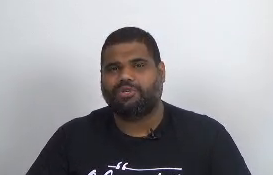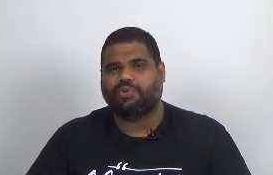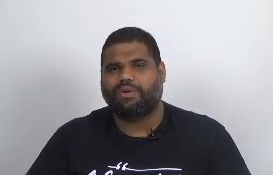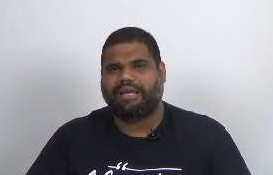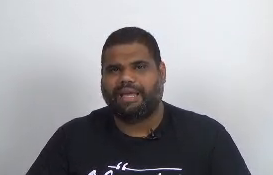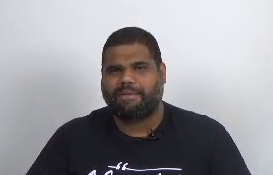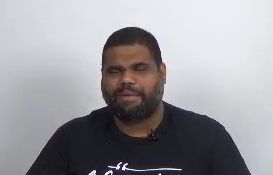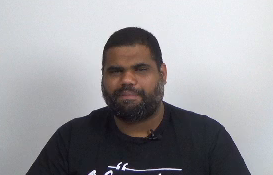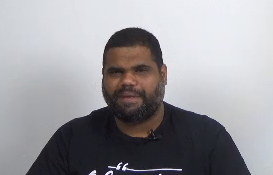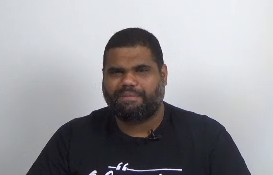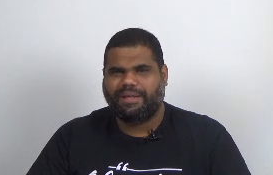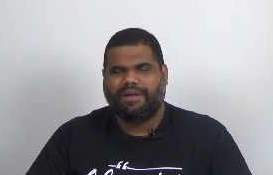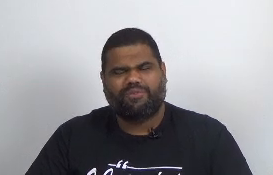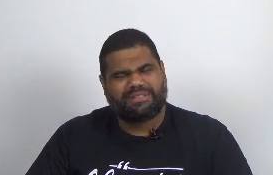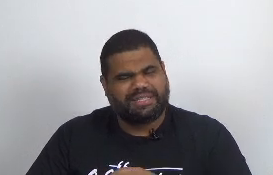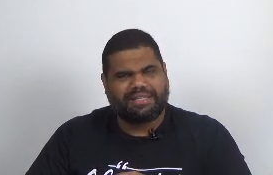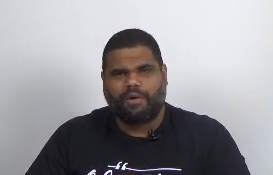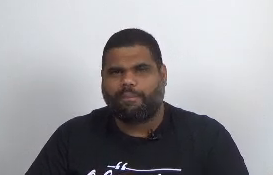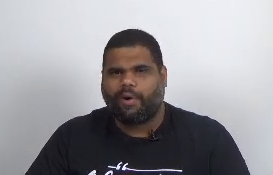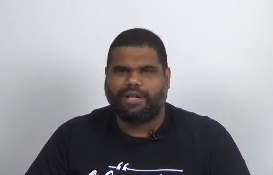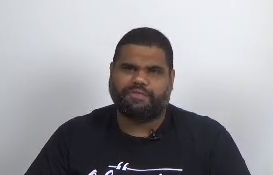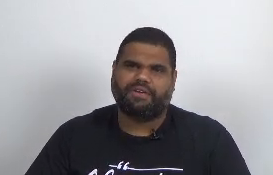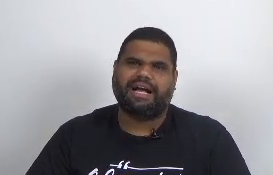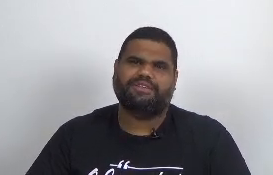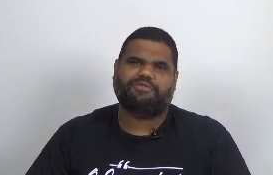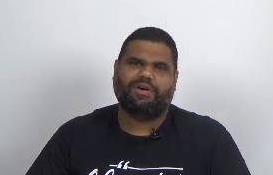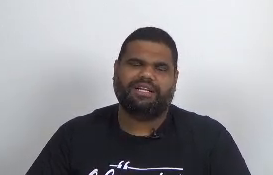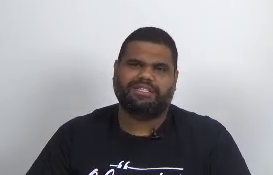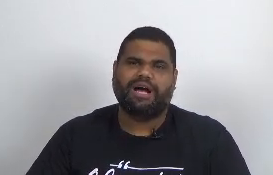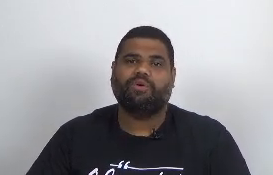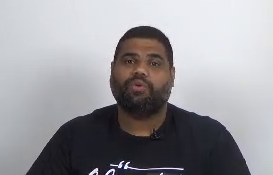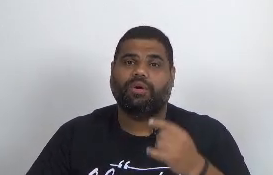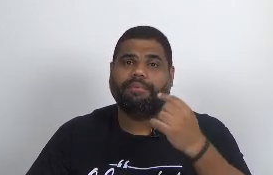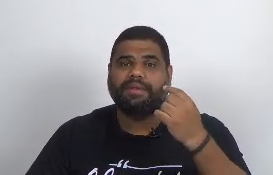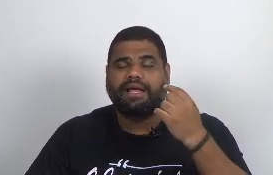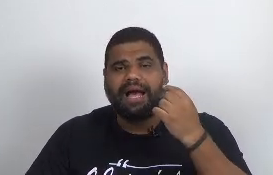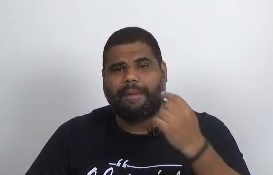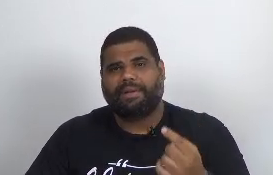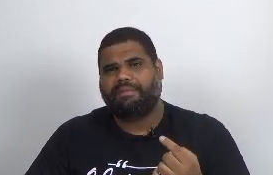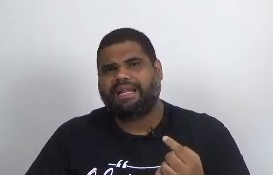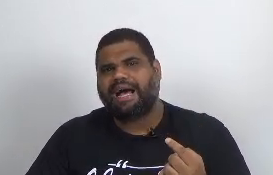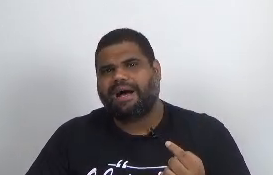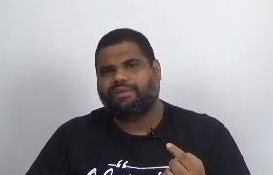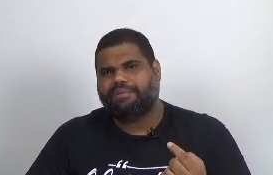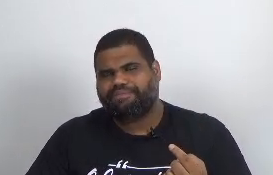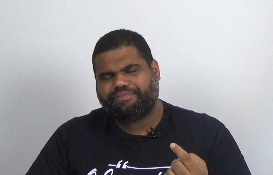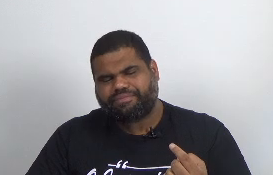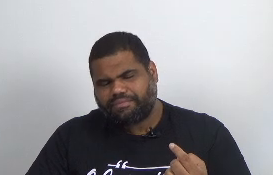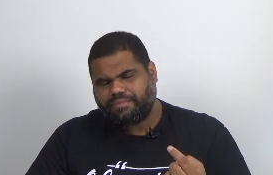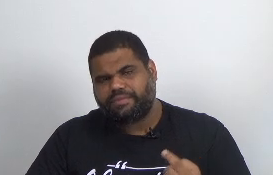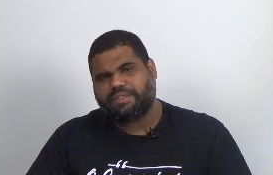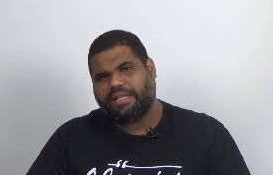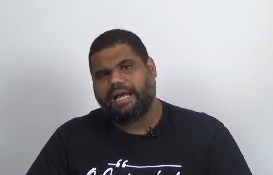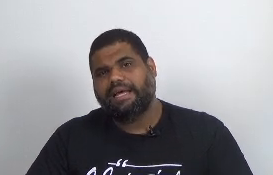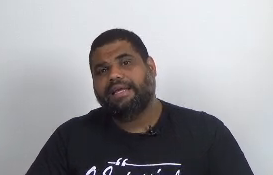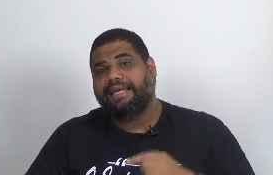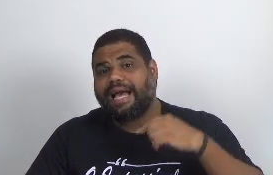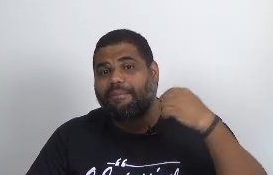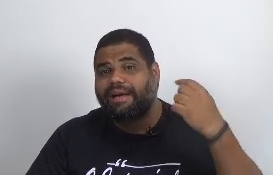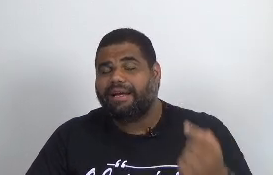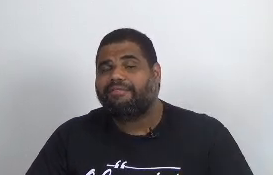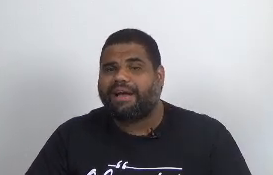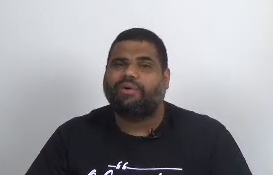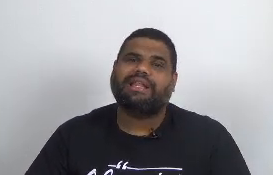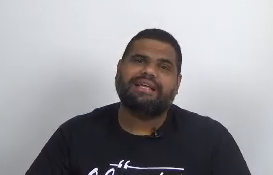Raciocínio Lógico MPP. Você não pode ficar de fora. Já rolou a primeira aula, né?